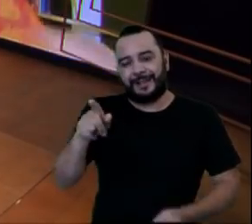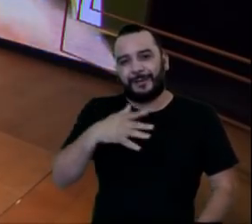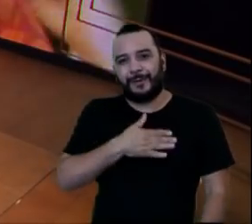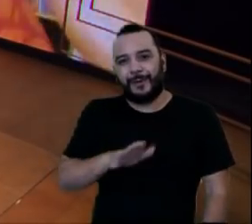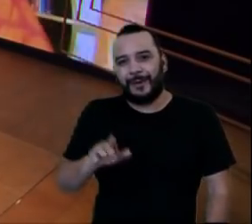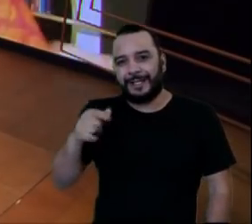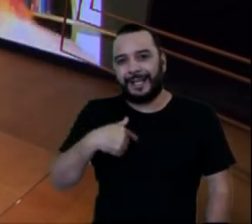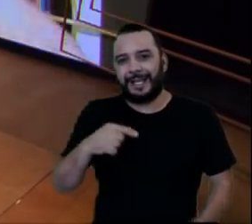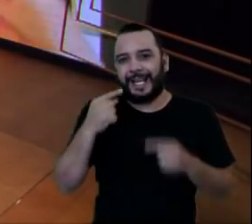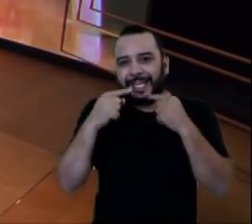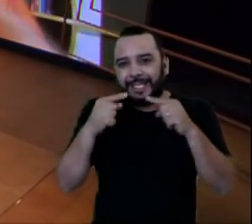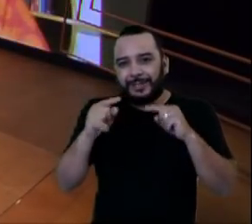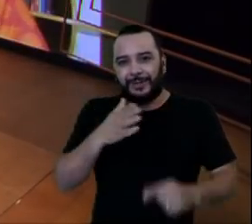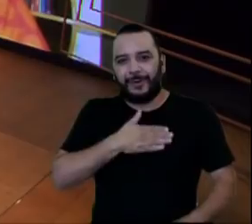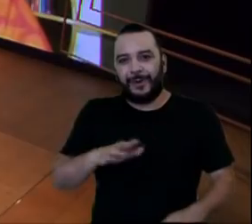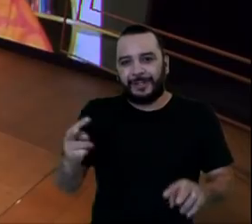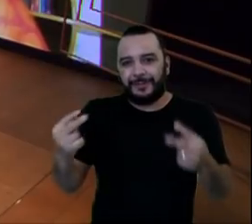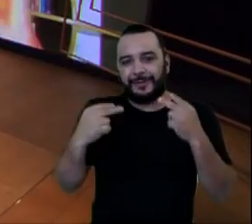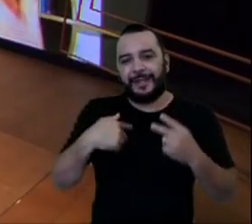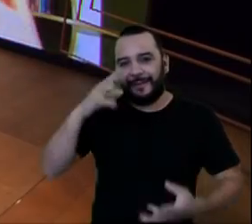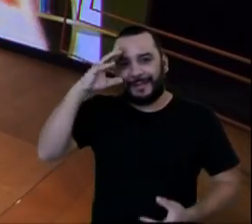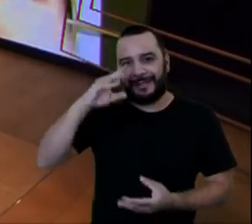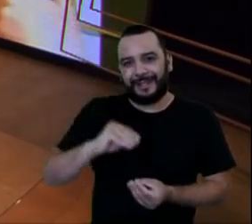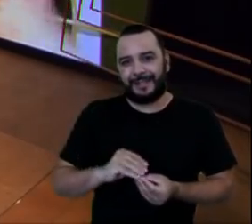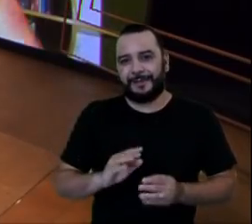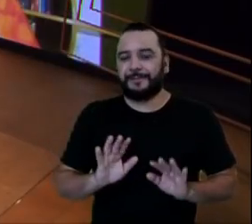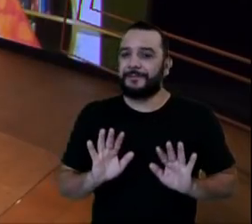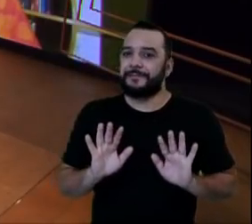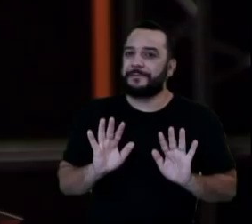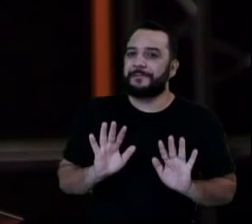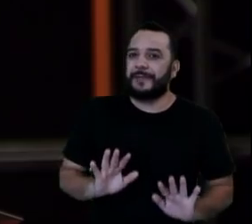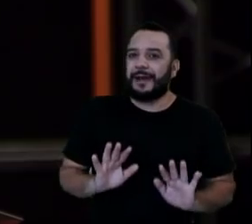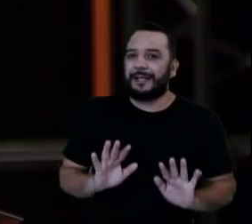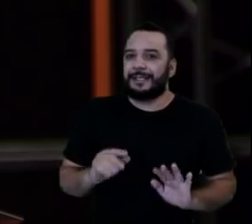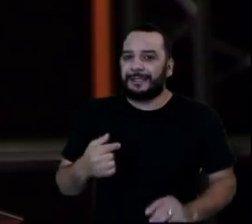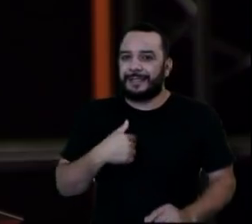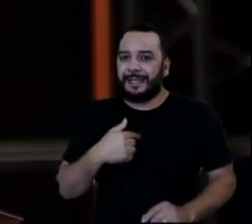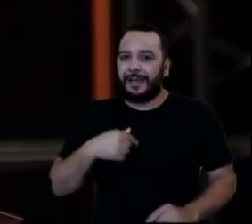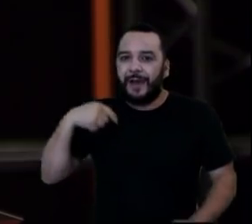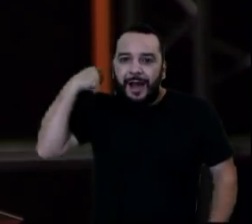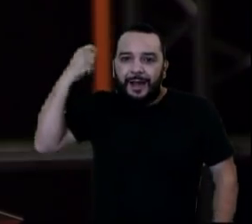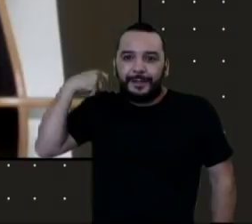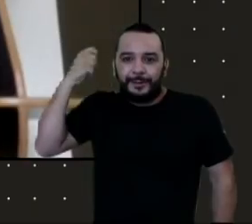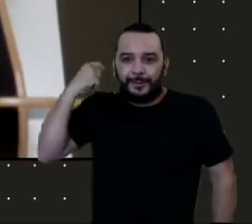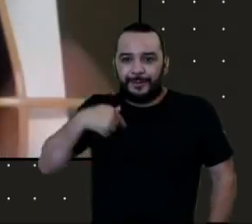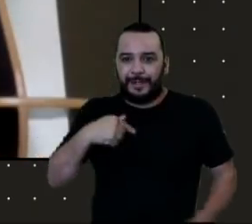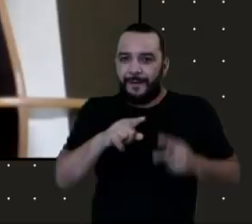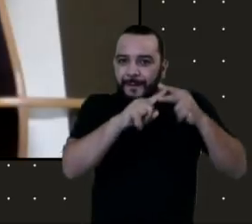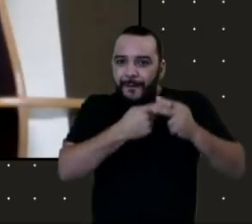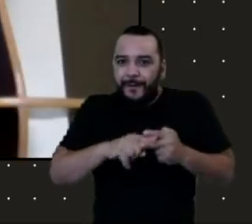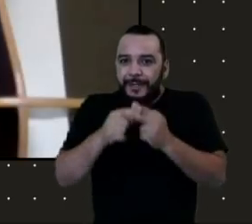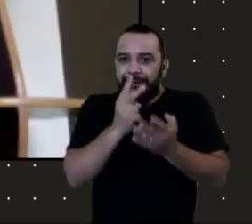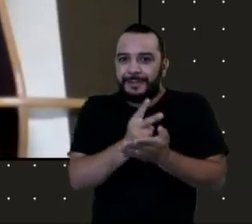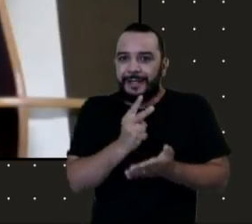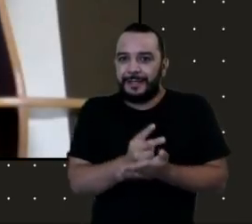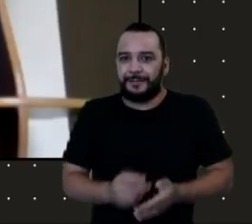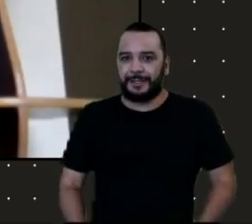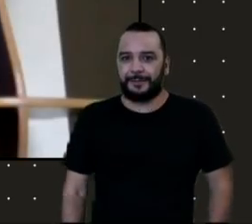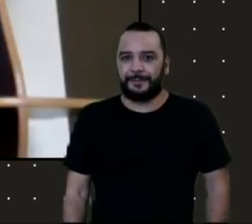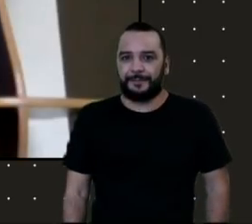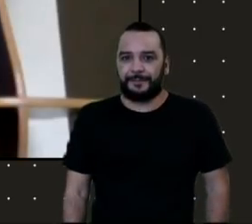não é. Então, eu acho importante para o ator saber se analisar como